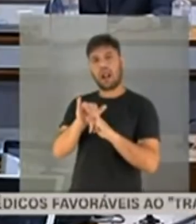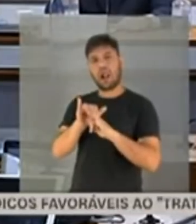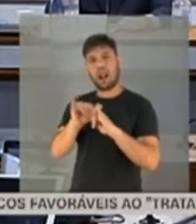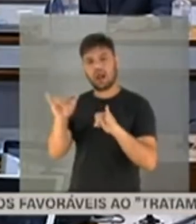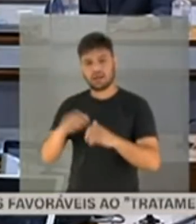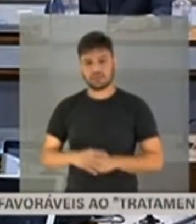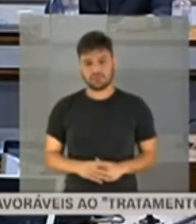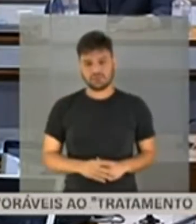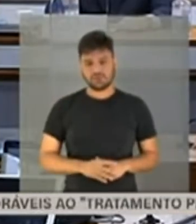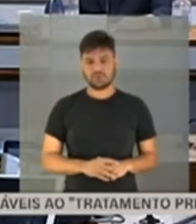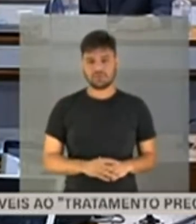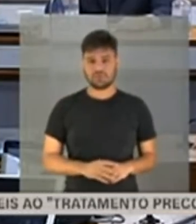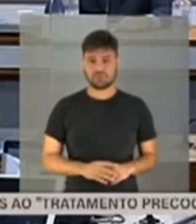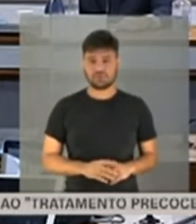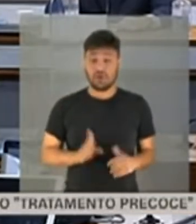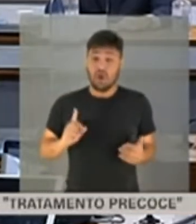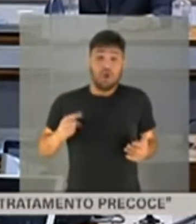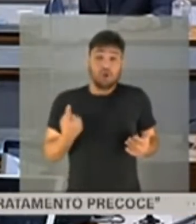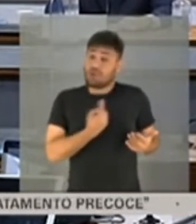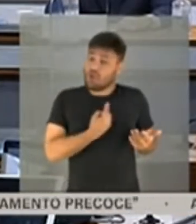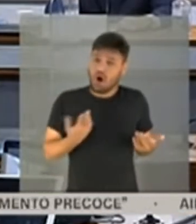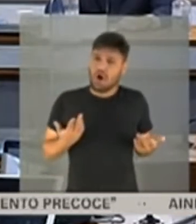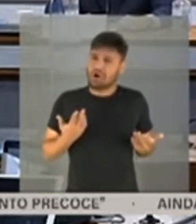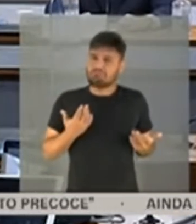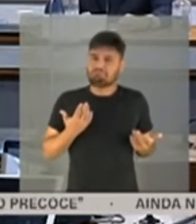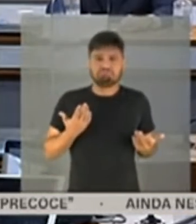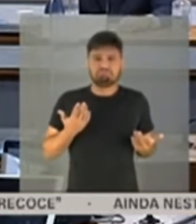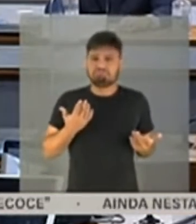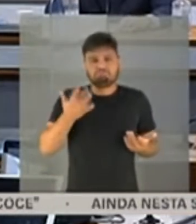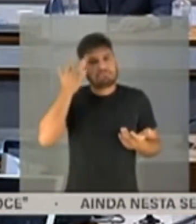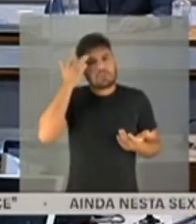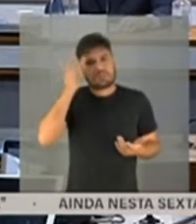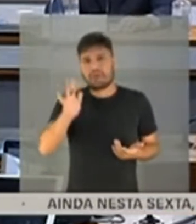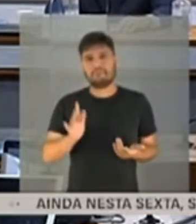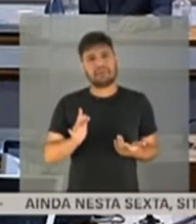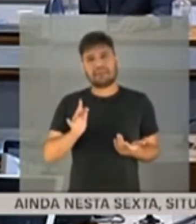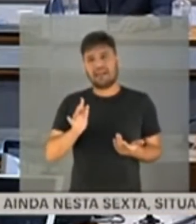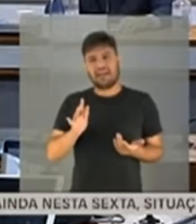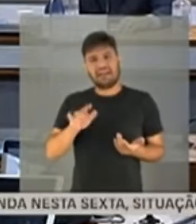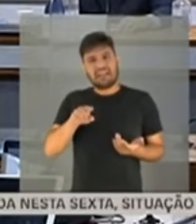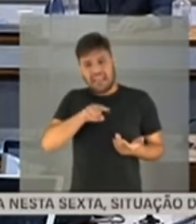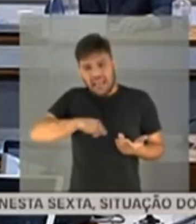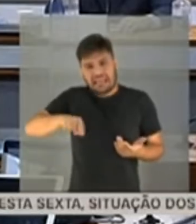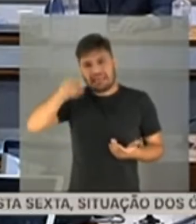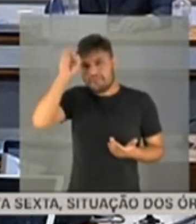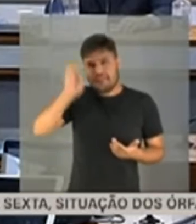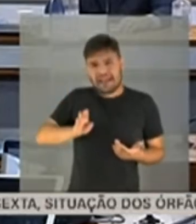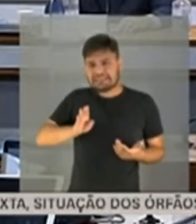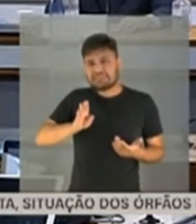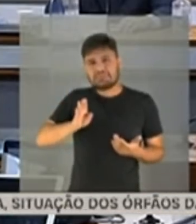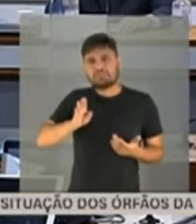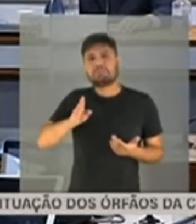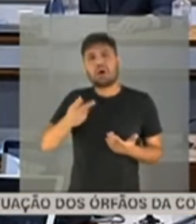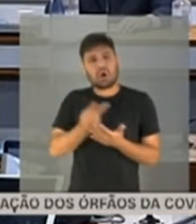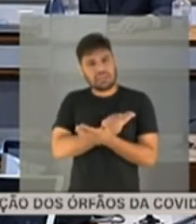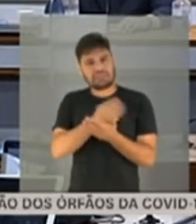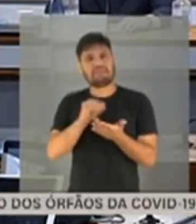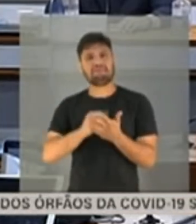Senhor presidente, jamais esperávamos chegar no Brasil a tamanha irresponsabilidade.